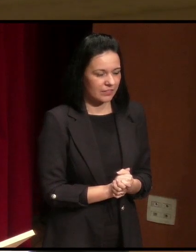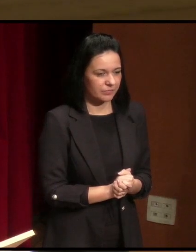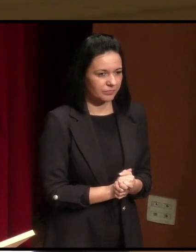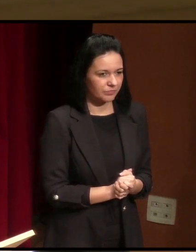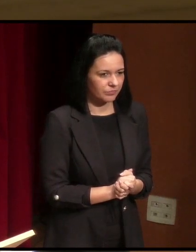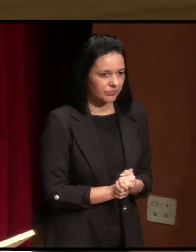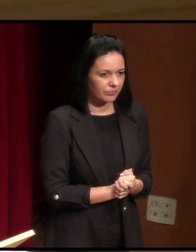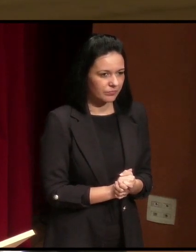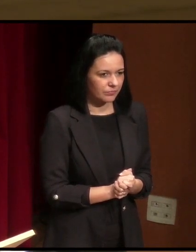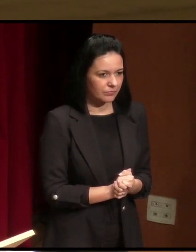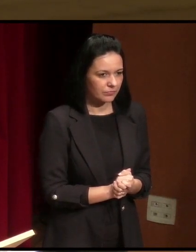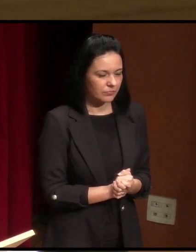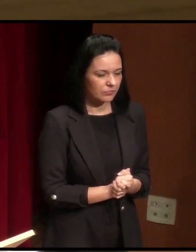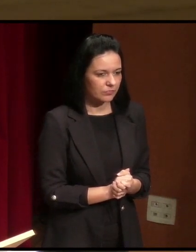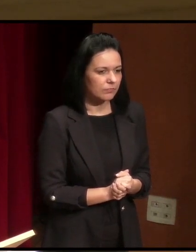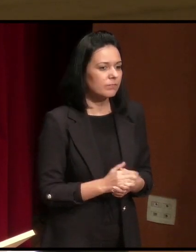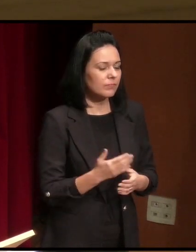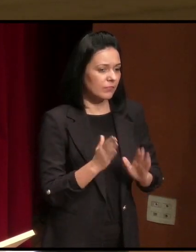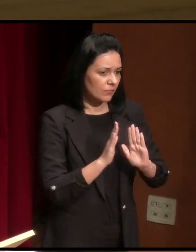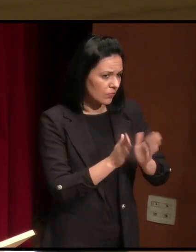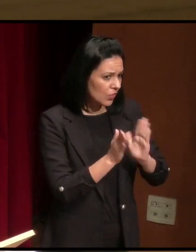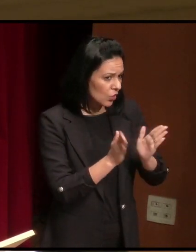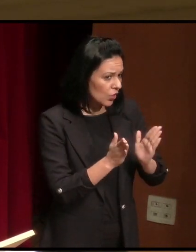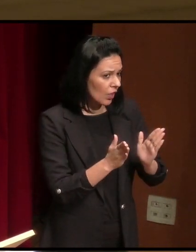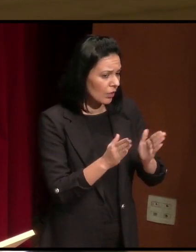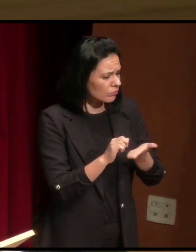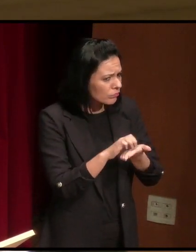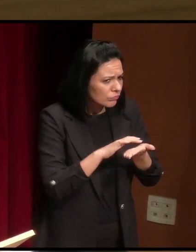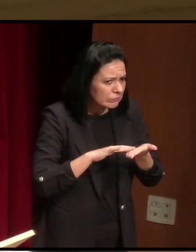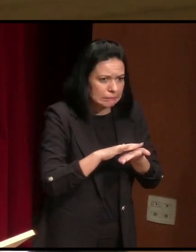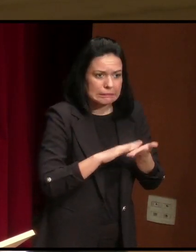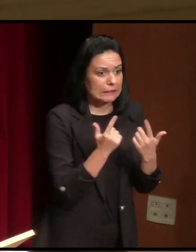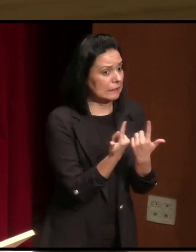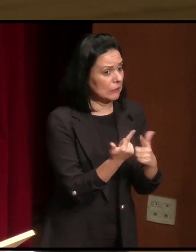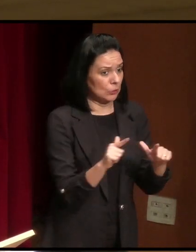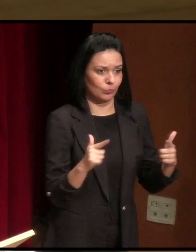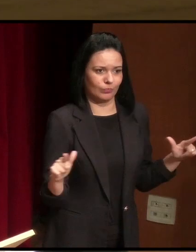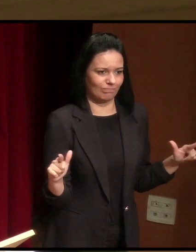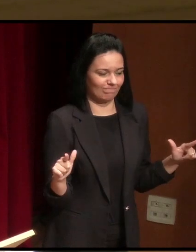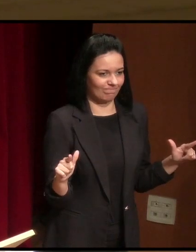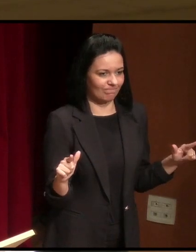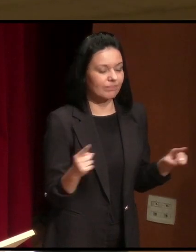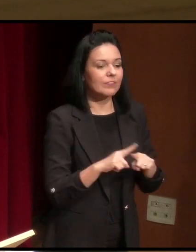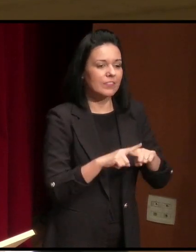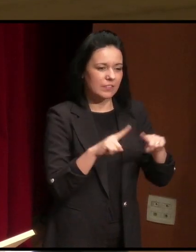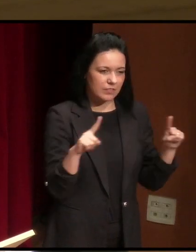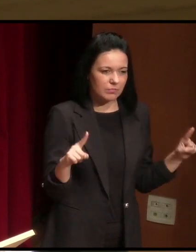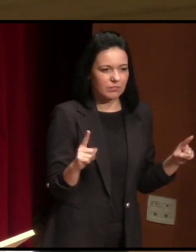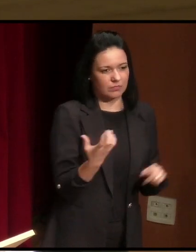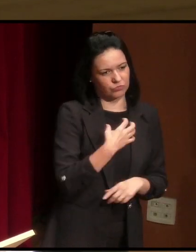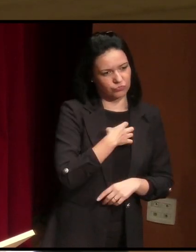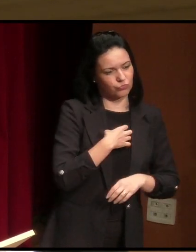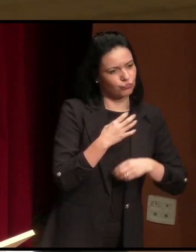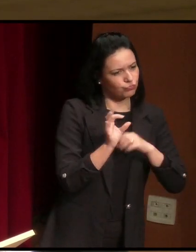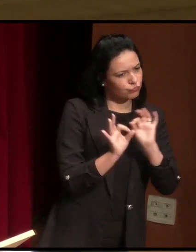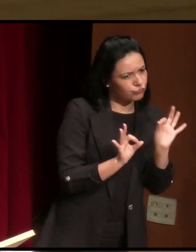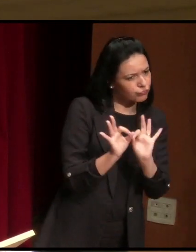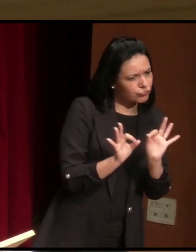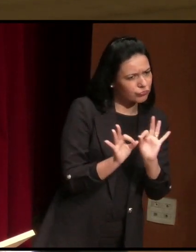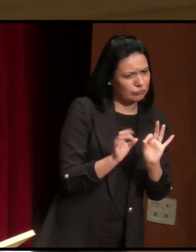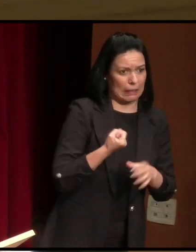Mas eu não tinha esse material todo em braille. Eu tive que providenciar e veio com muito erro e tal. E